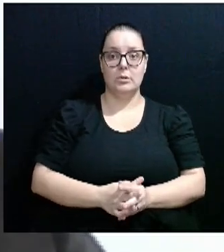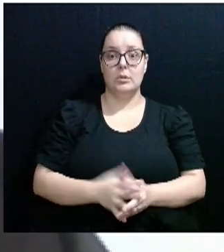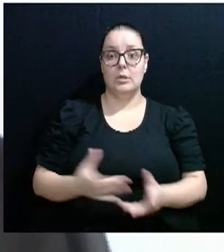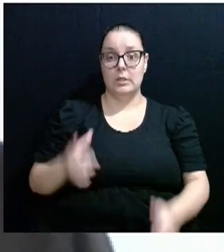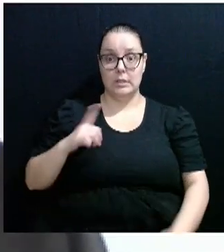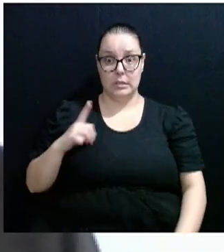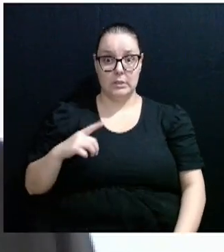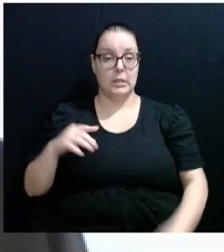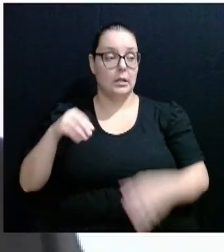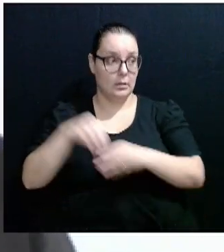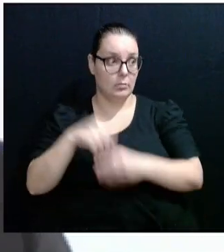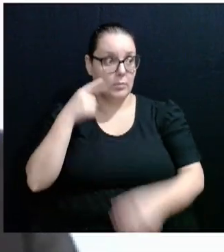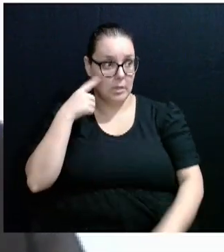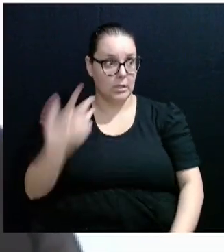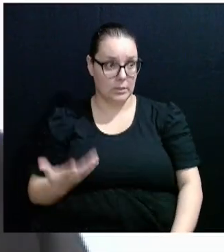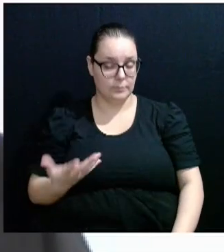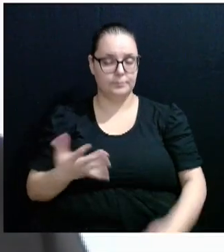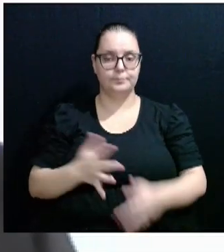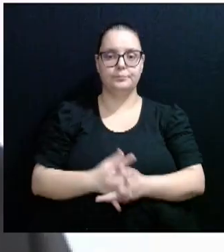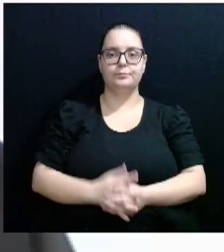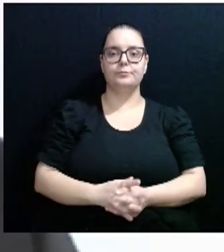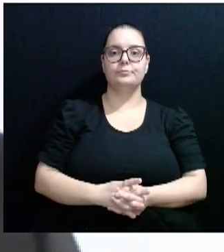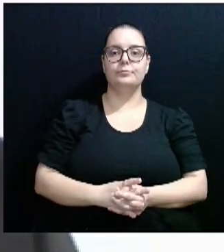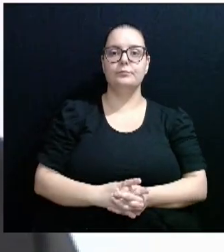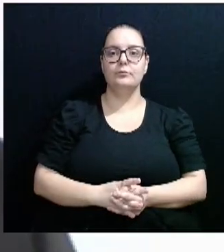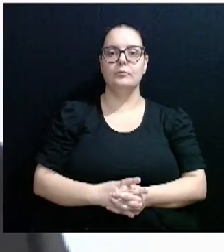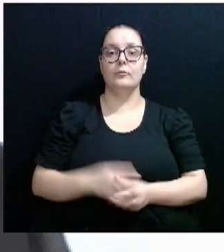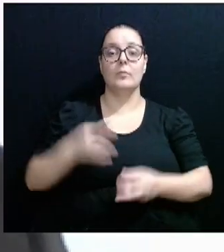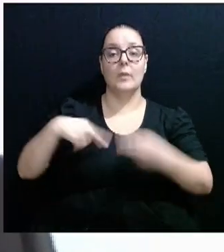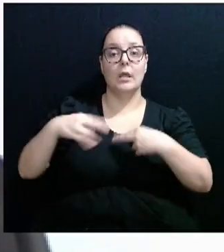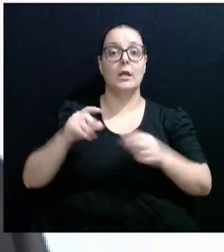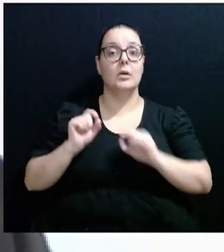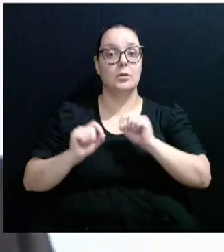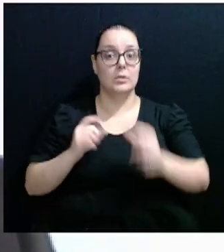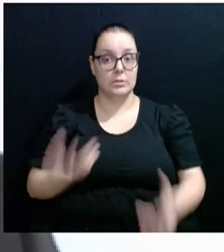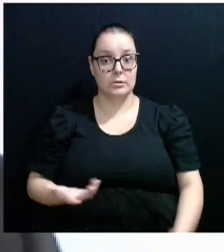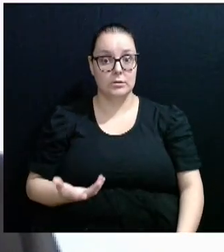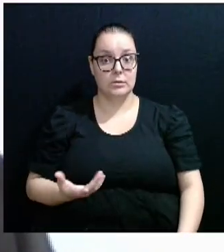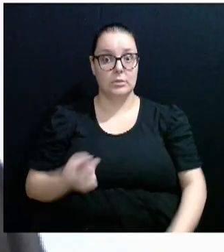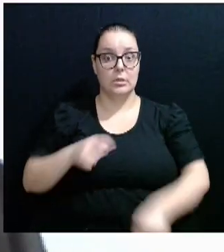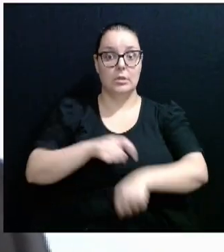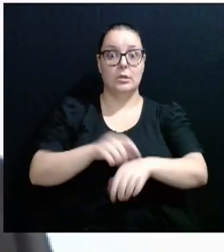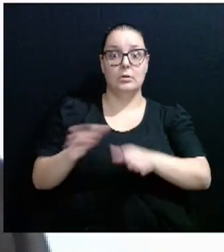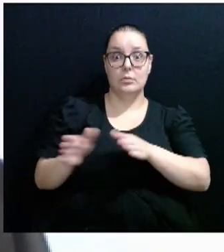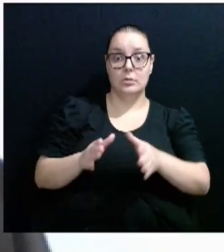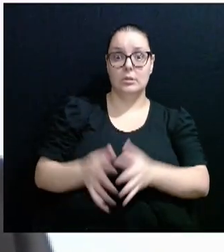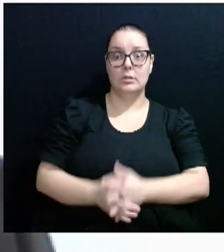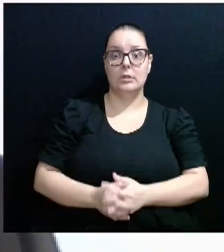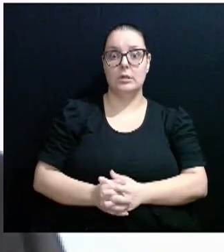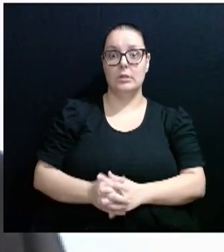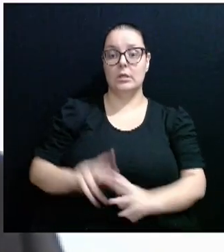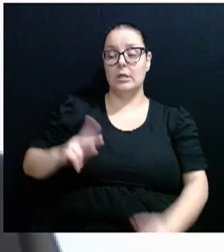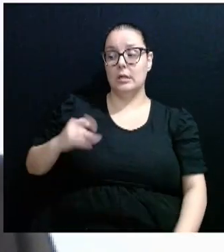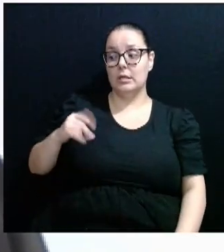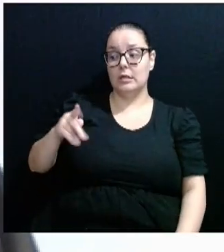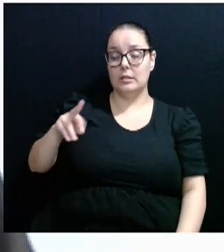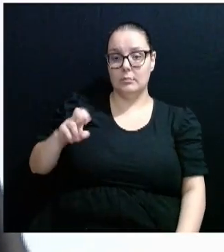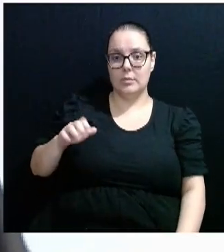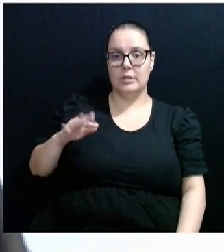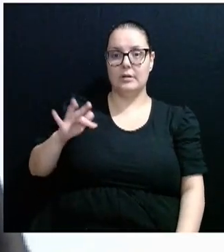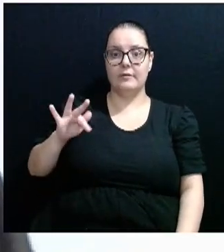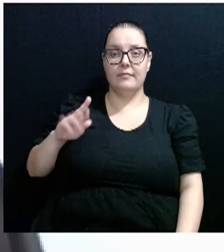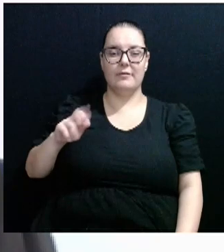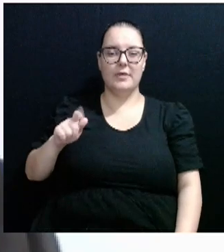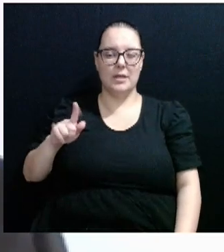previsão que ela está relacionada a uma situação de hiperfragilidade, né? Então, a gente, até